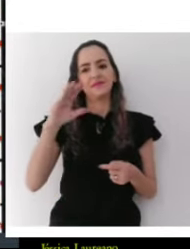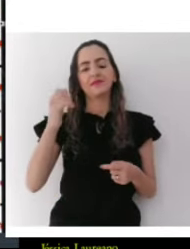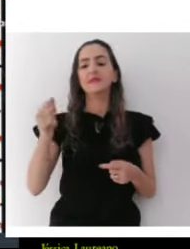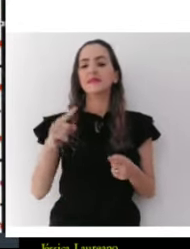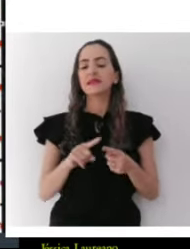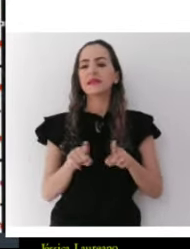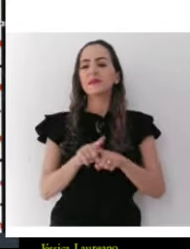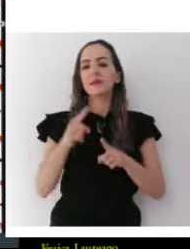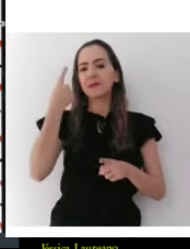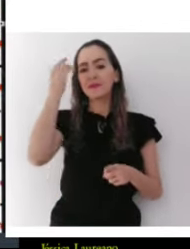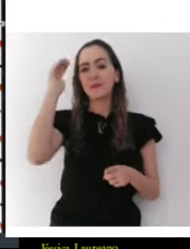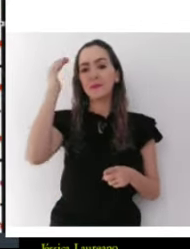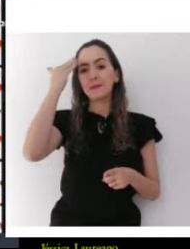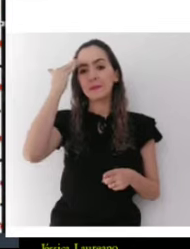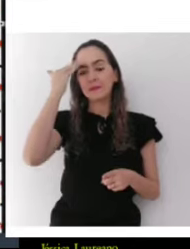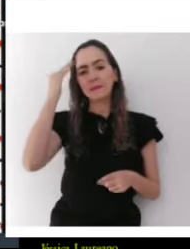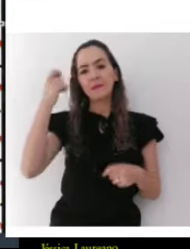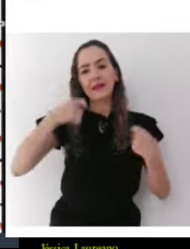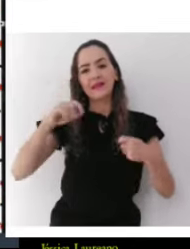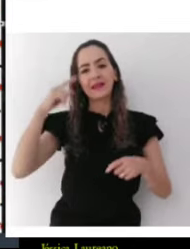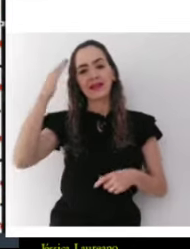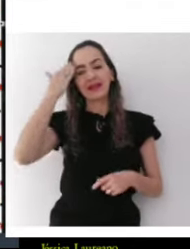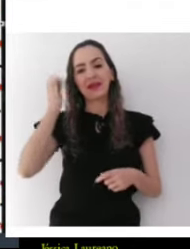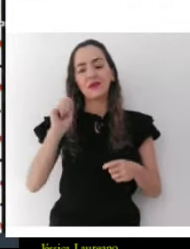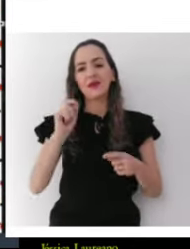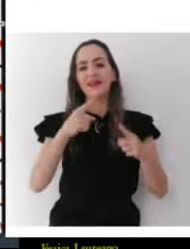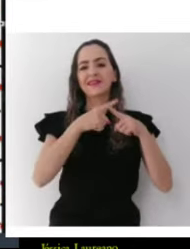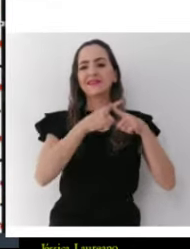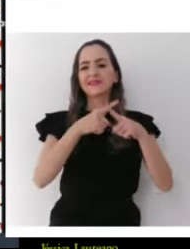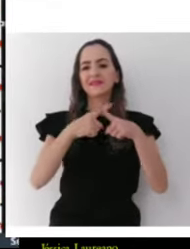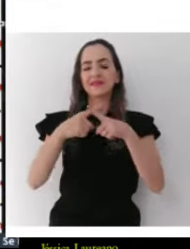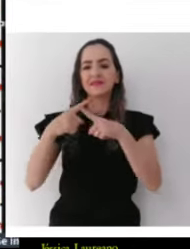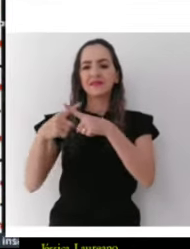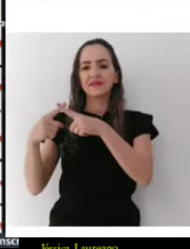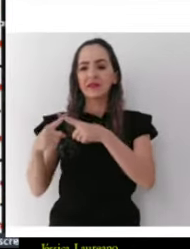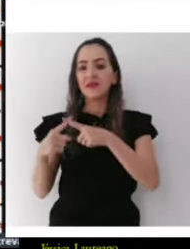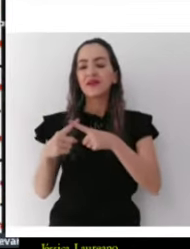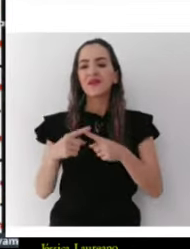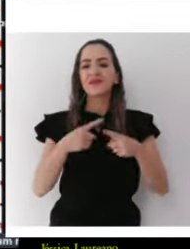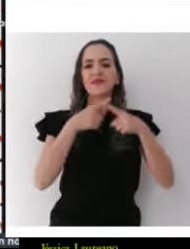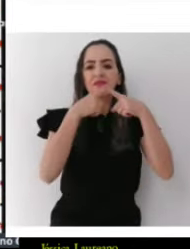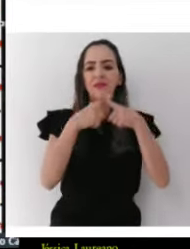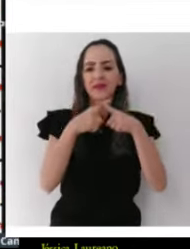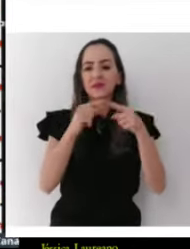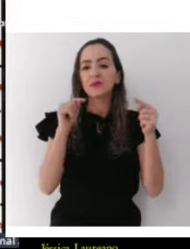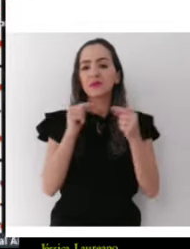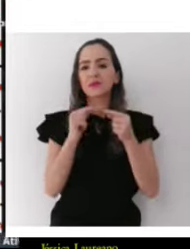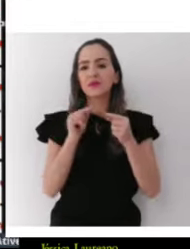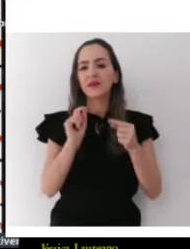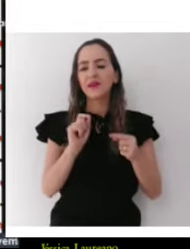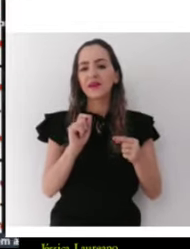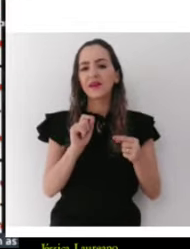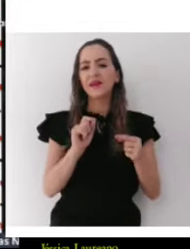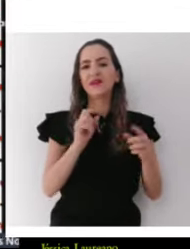é justamente isso. Multiplicação tem a ver com essa soma de partes iguais. Essa é uma das ideias da multiplicação, que são várias ideias, mas essa é uma